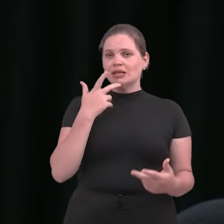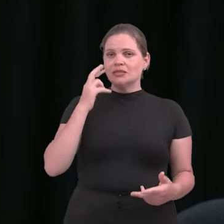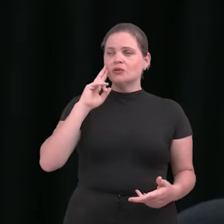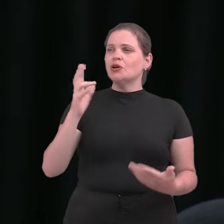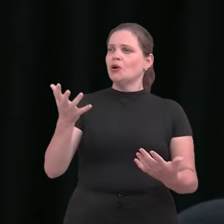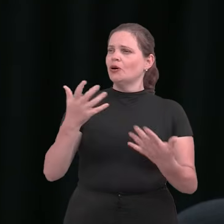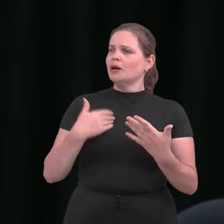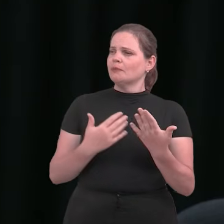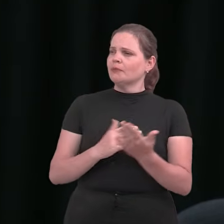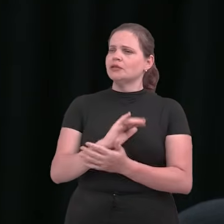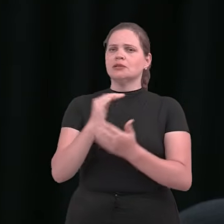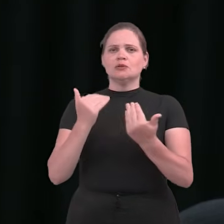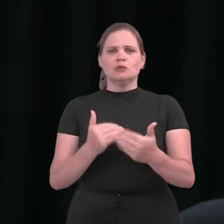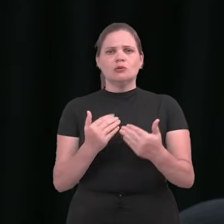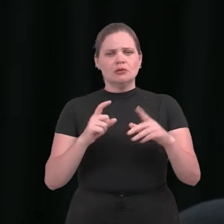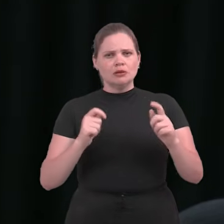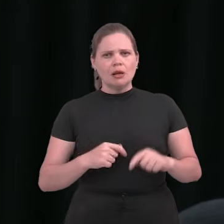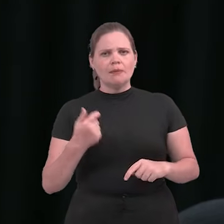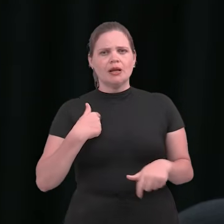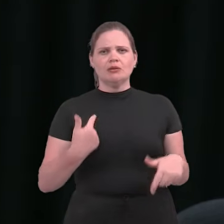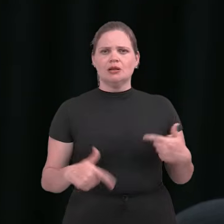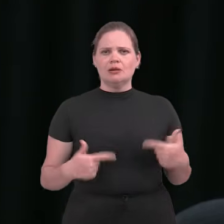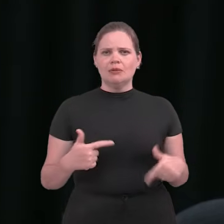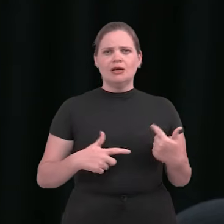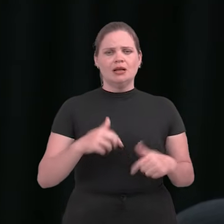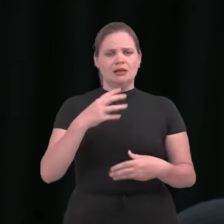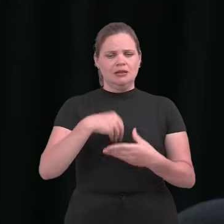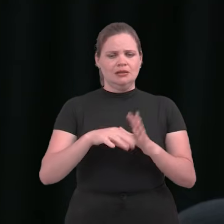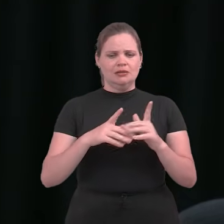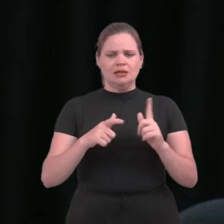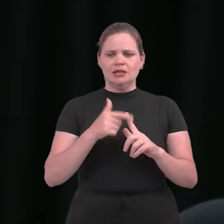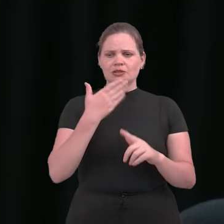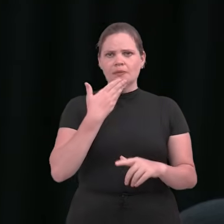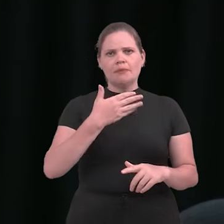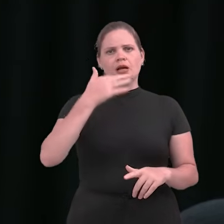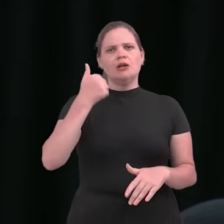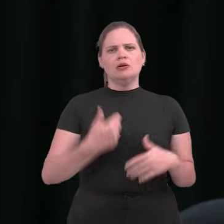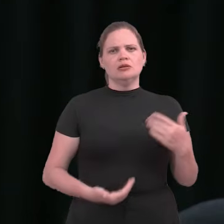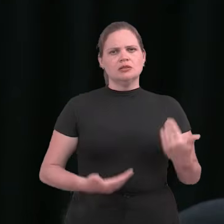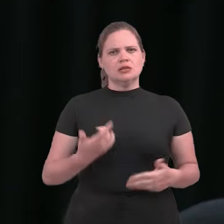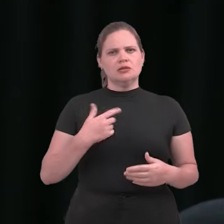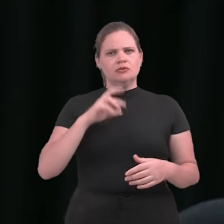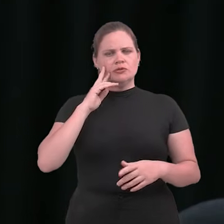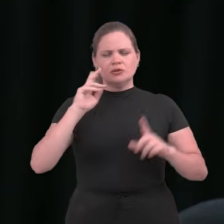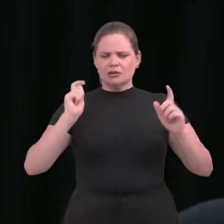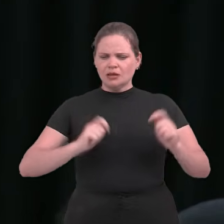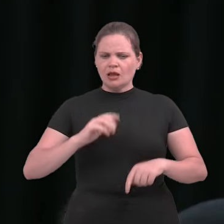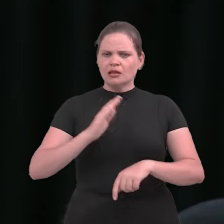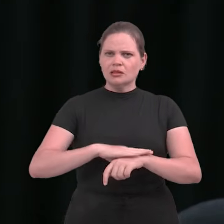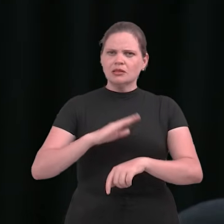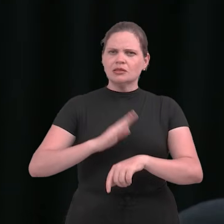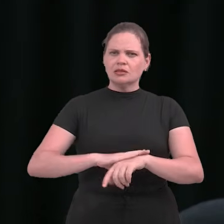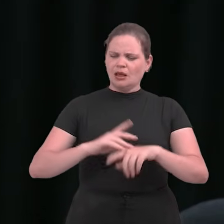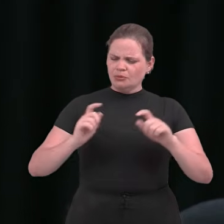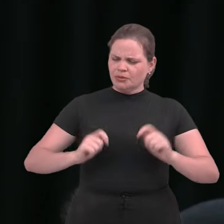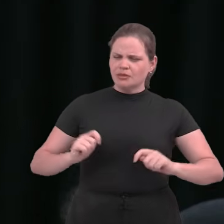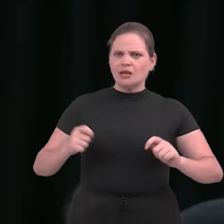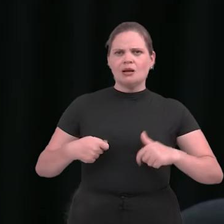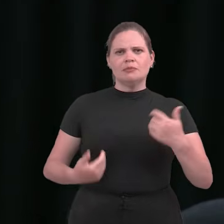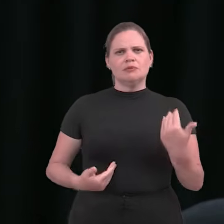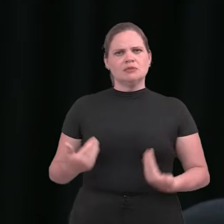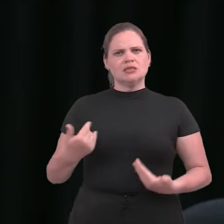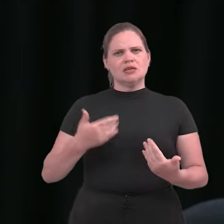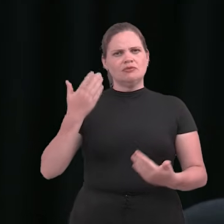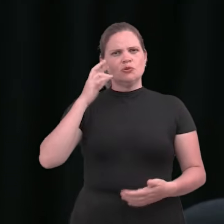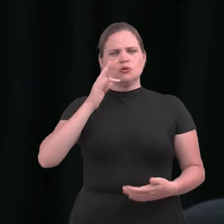concurso para que eu possa servir ao Senhor de uma maneira um pouco melhor, né? Para que eu possa também ter mais tempo para servir ao Senhor, para me dedicar